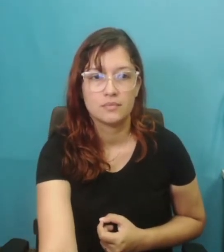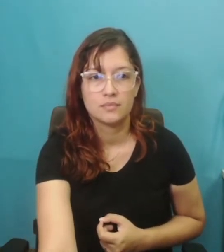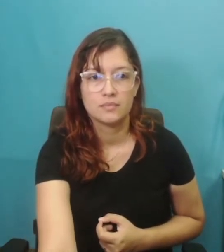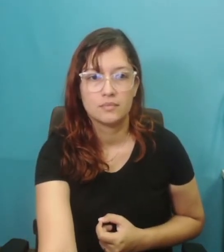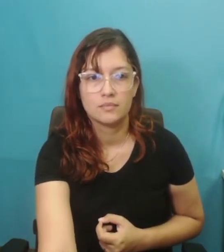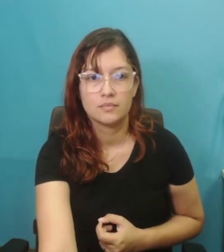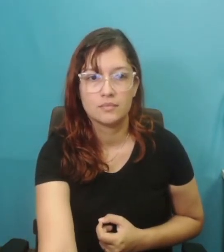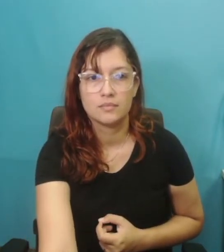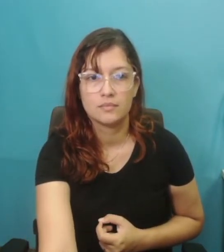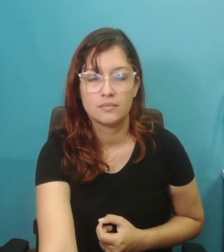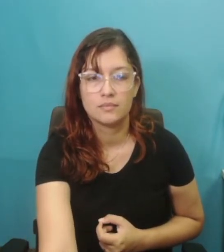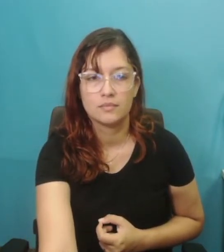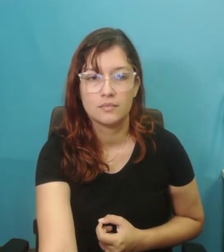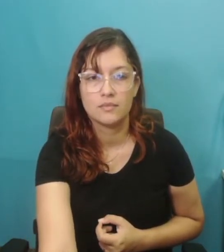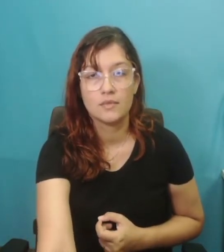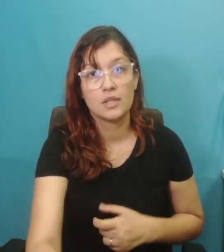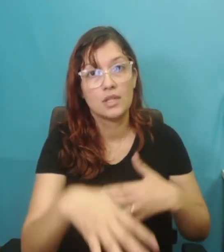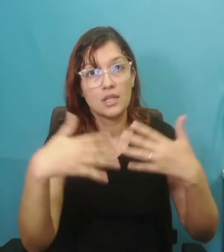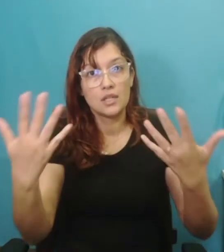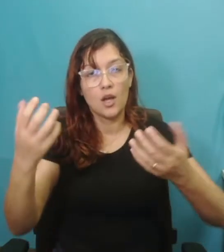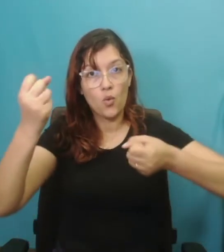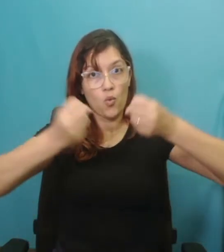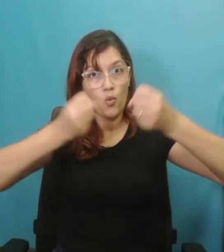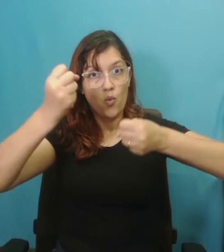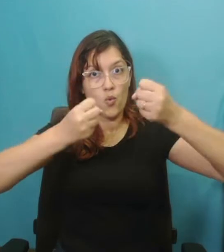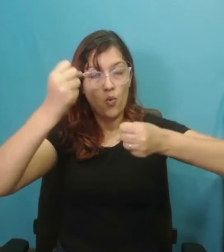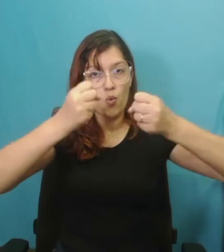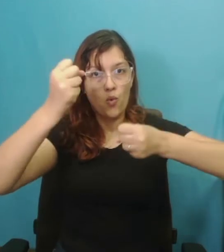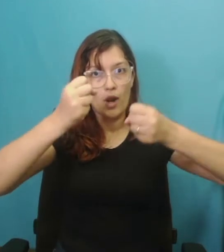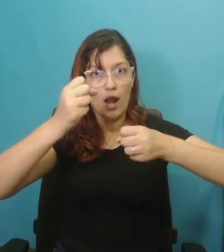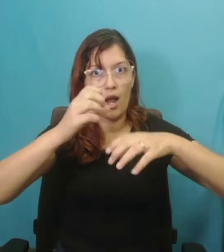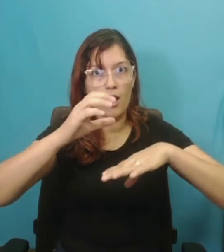vocês podem ver aqui no desenho.